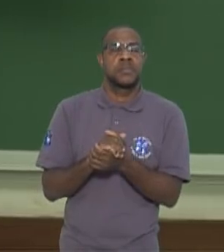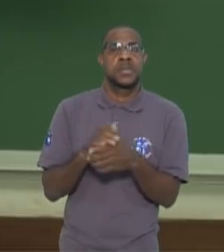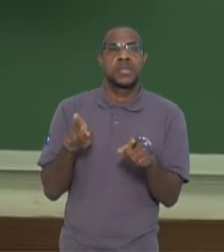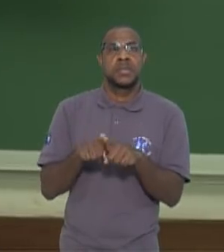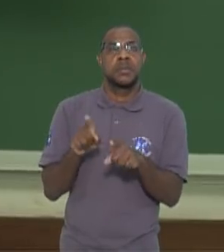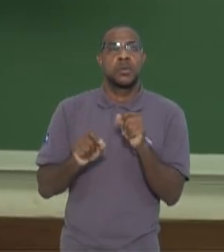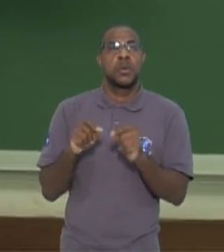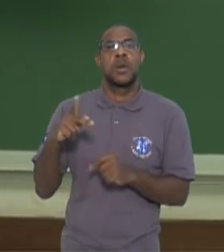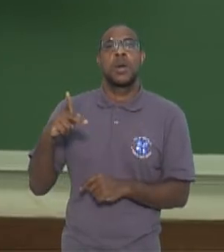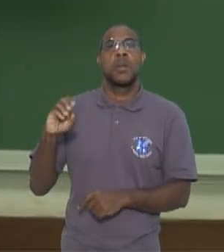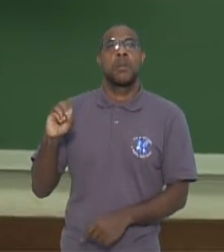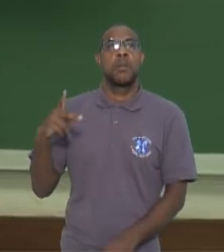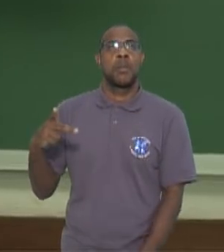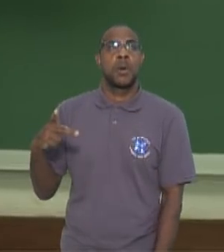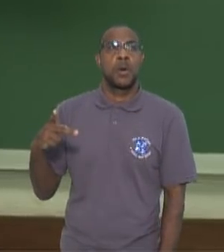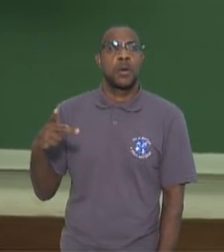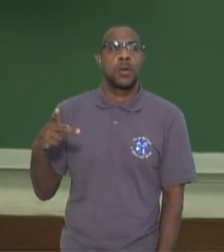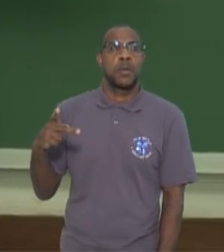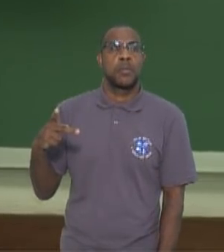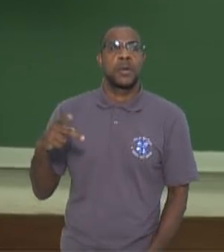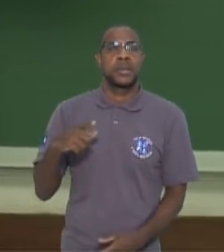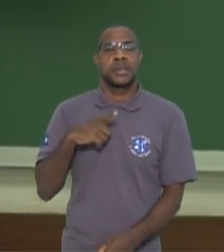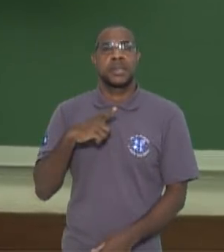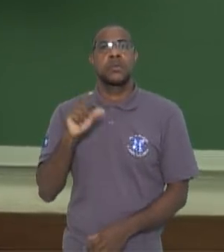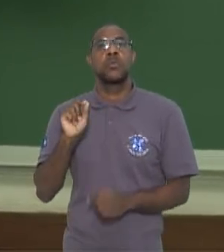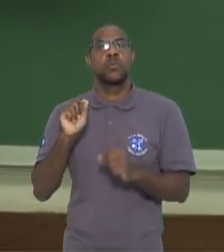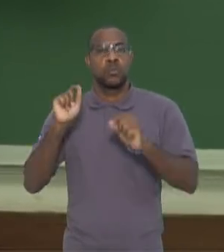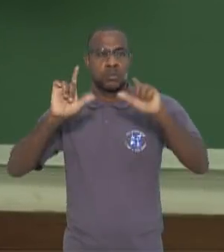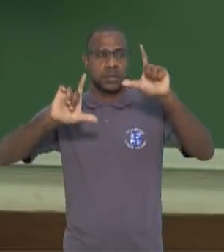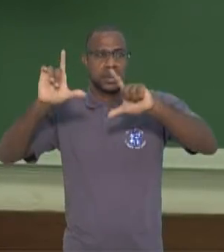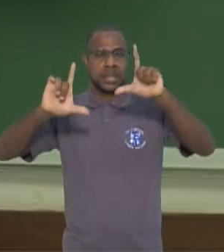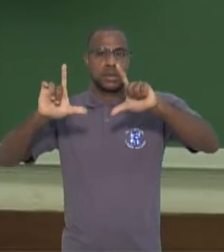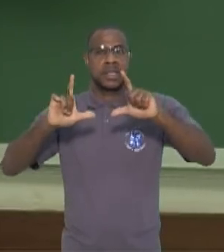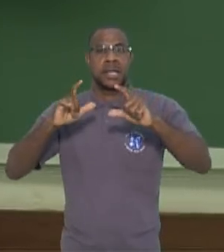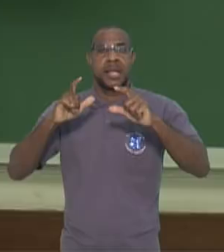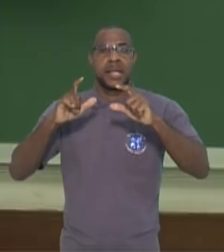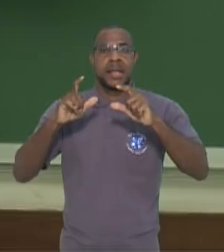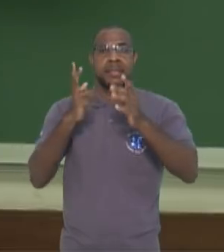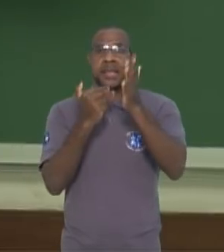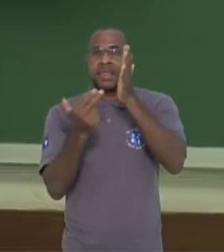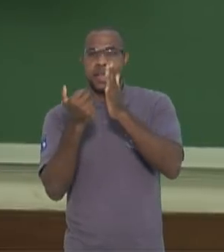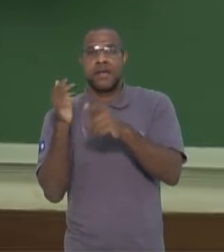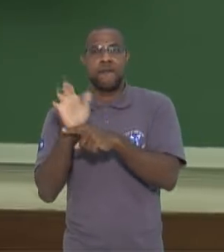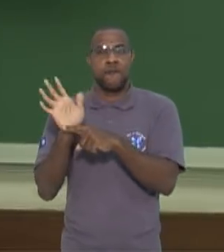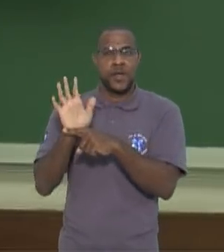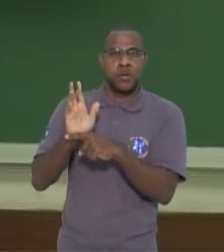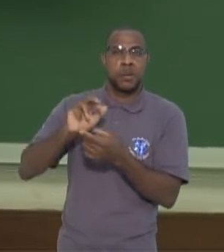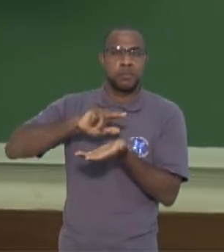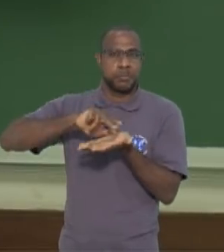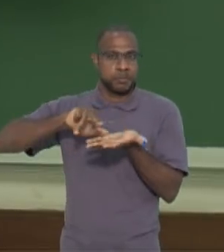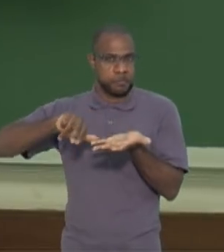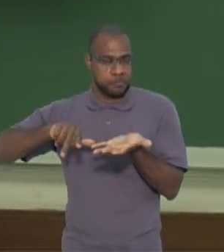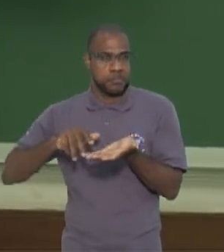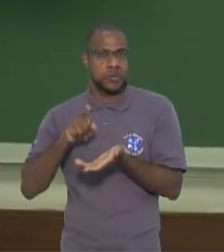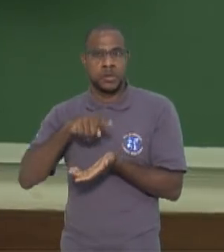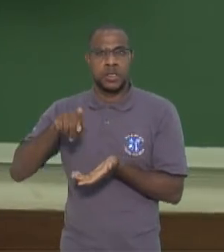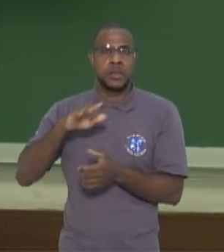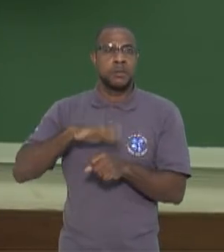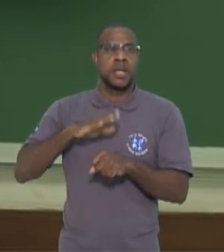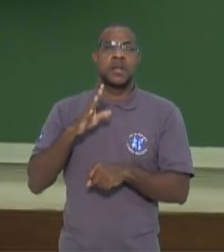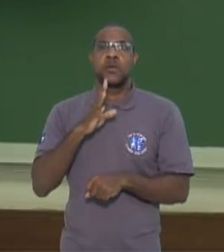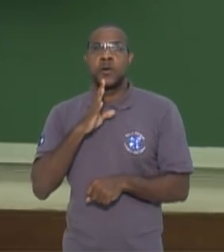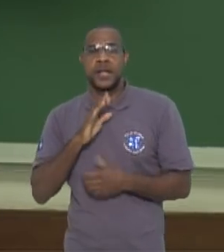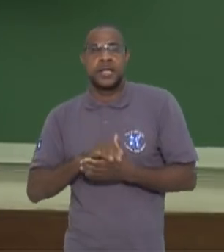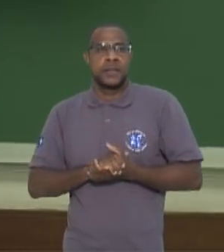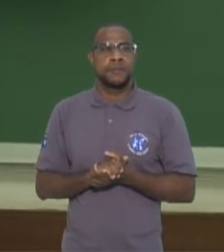pop, que é tudo que vocês veem na TV, como os desenhos, os filmes que vocês mais conhecem tem a ver com a